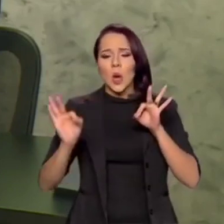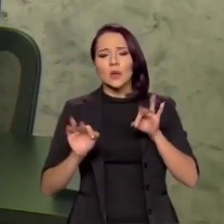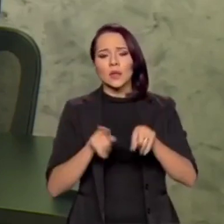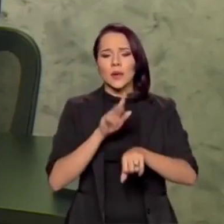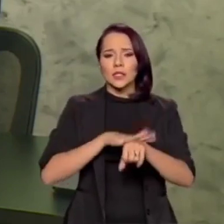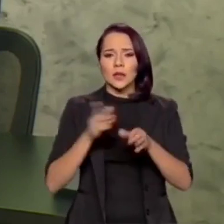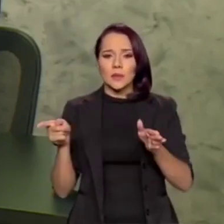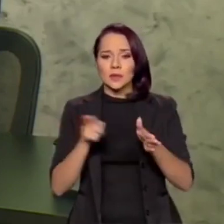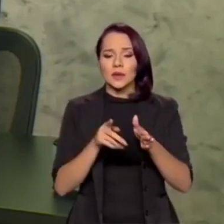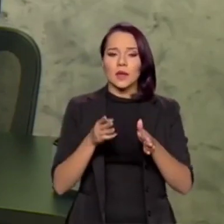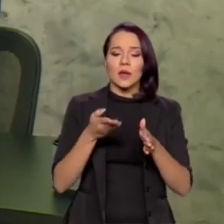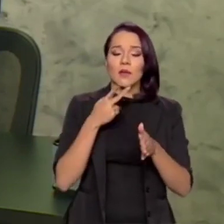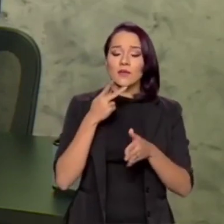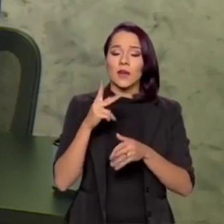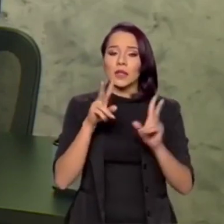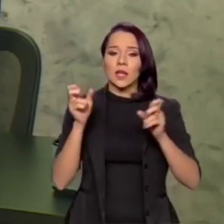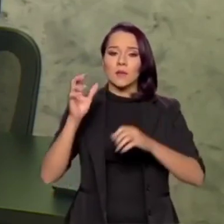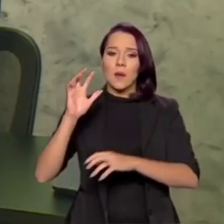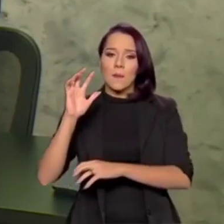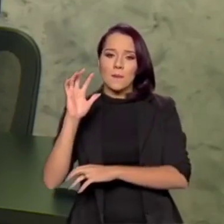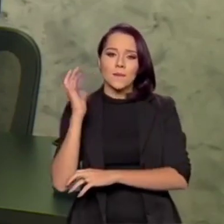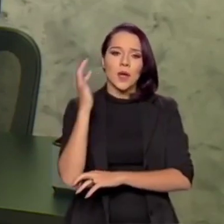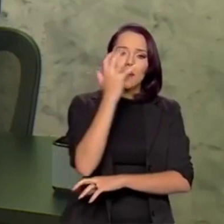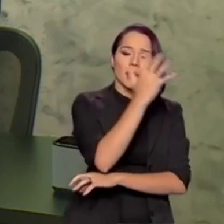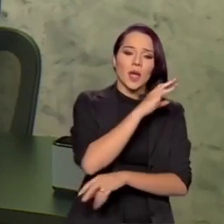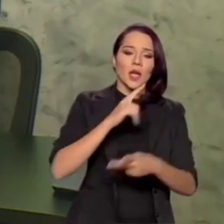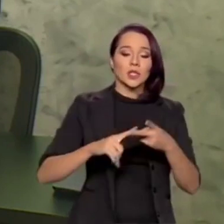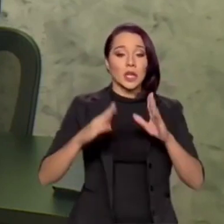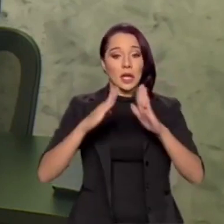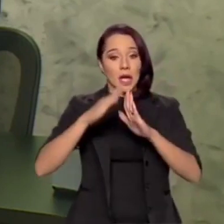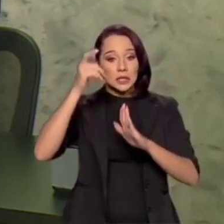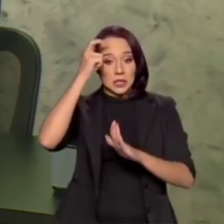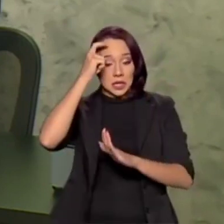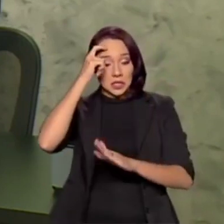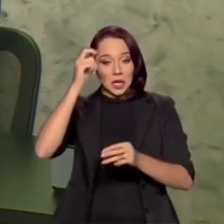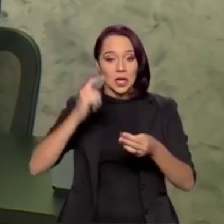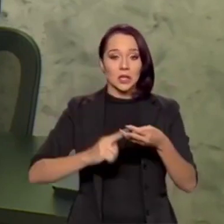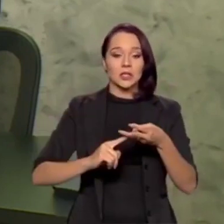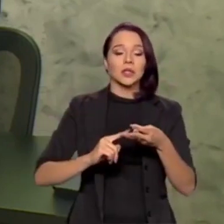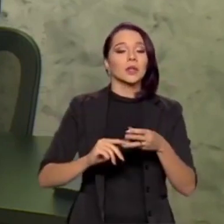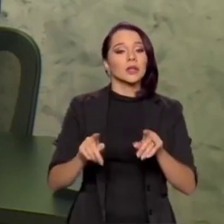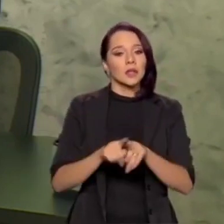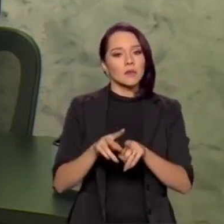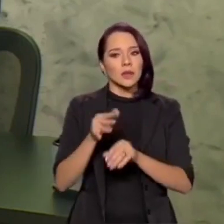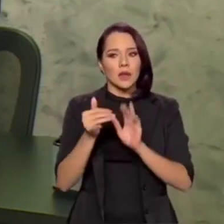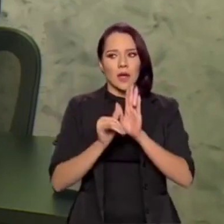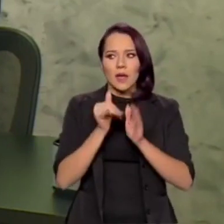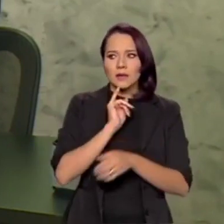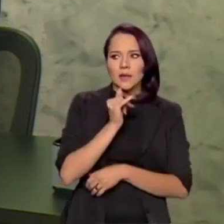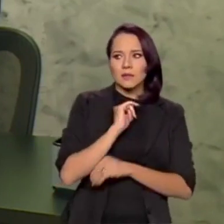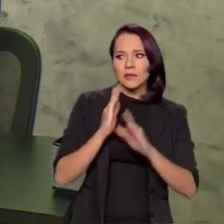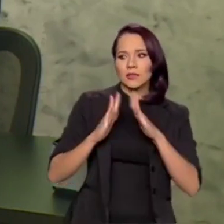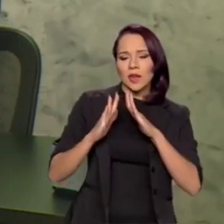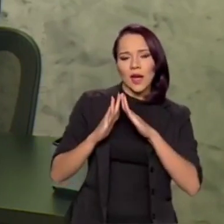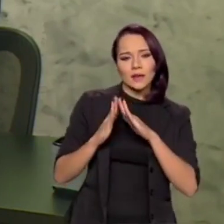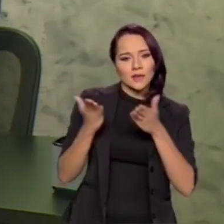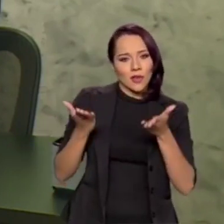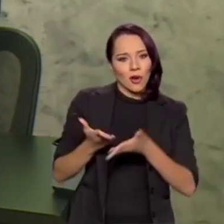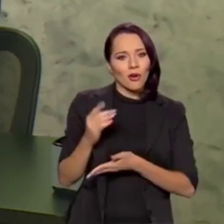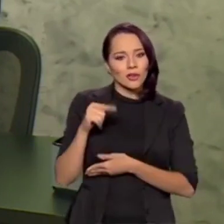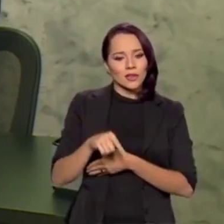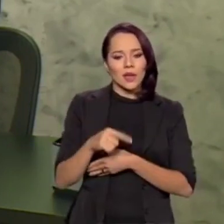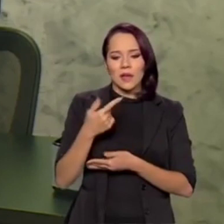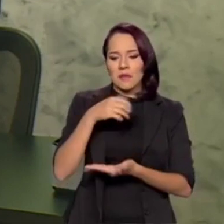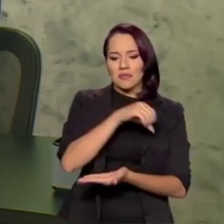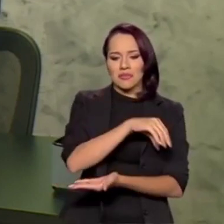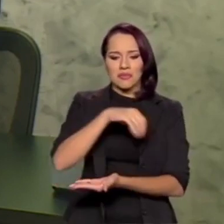trata de meio ambiente, aquecimento, casas inteligentes. Então a gente tem aí o exemplo, por exemplo, de casas que são hoje